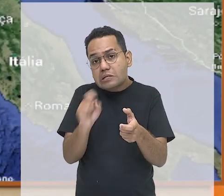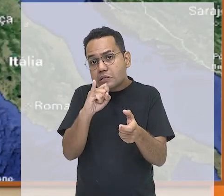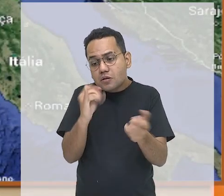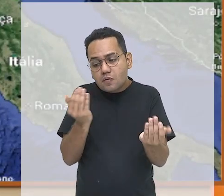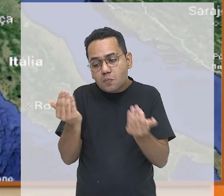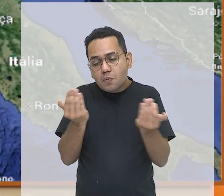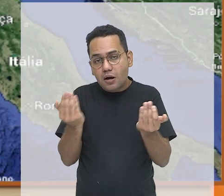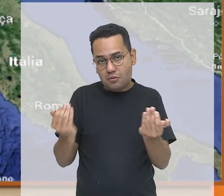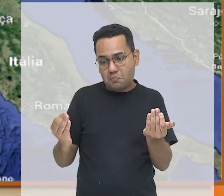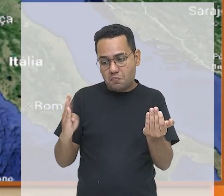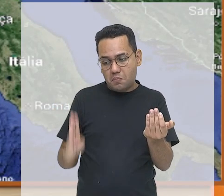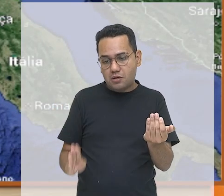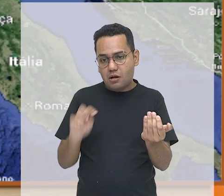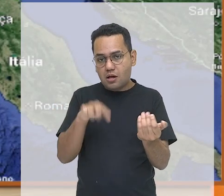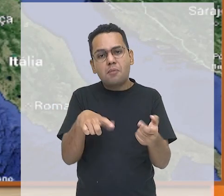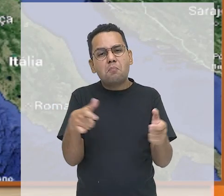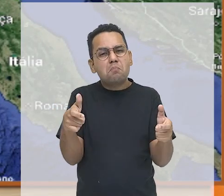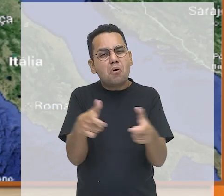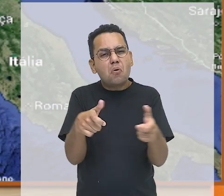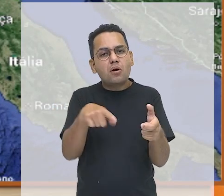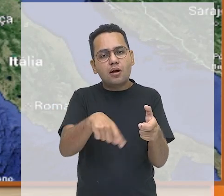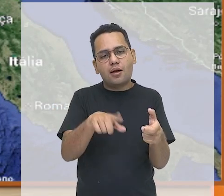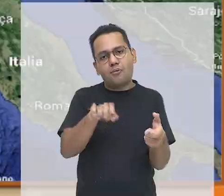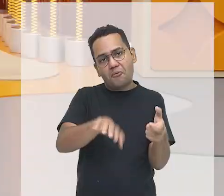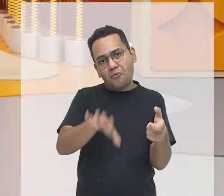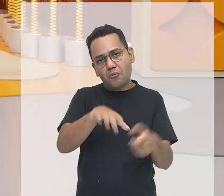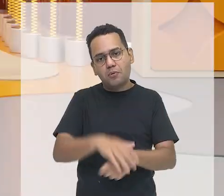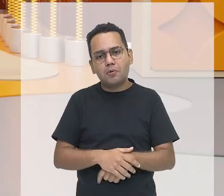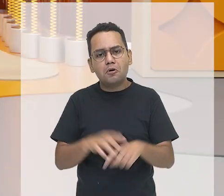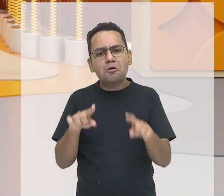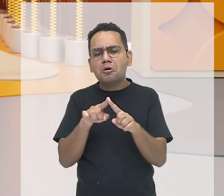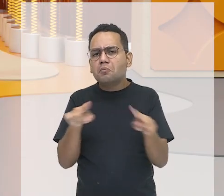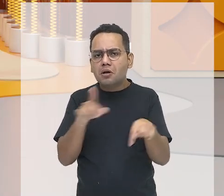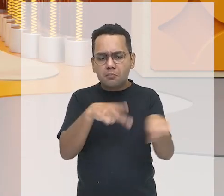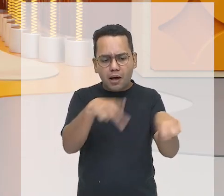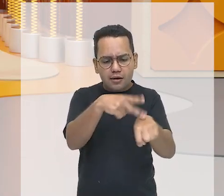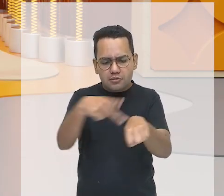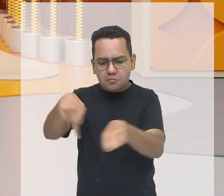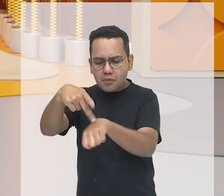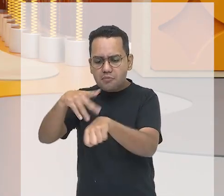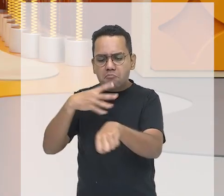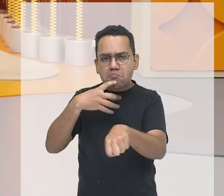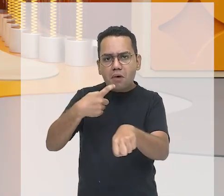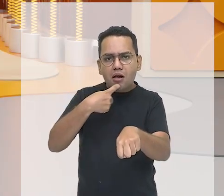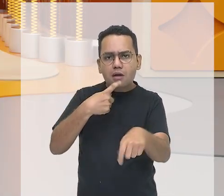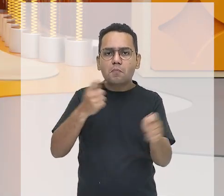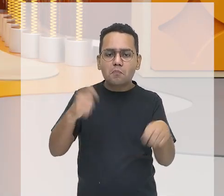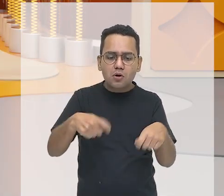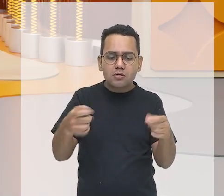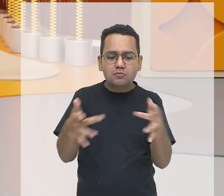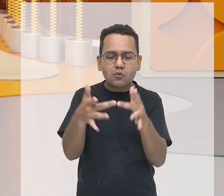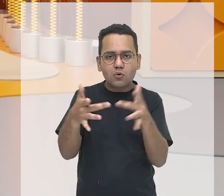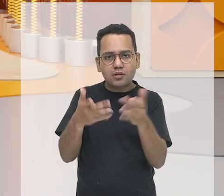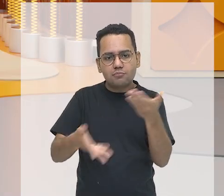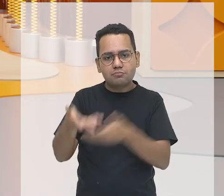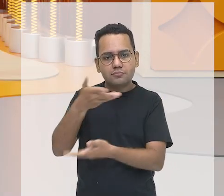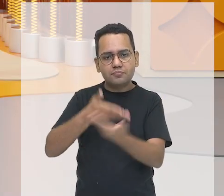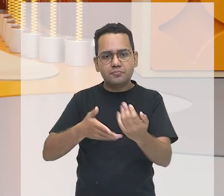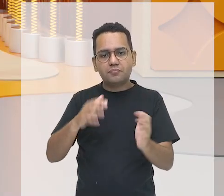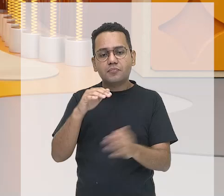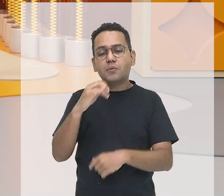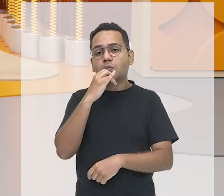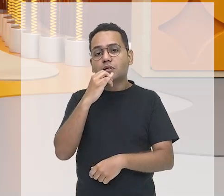esses países, gente, eles acabam tendo essa conexão mais rápido, tá? Por quê? Em relação à Espanha e Portugal, que